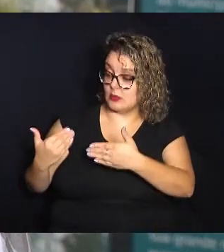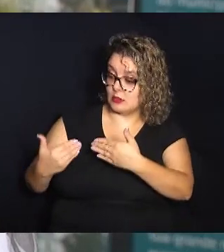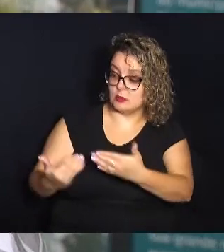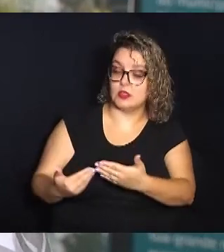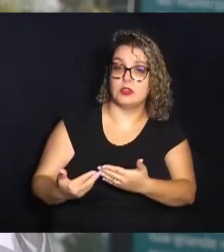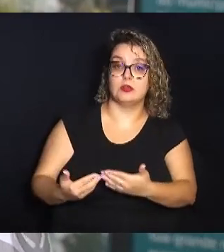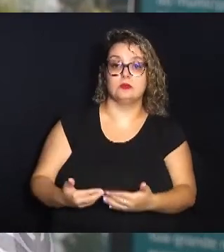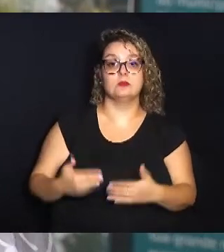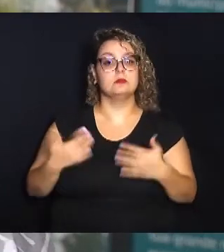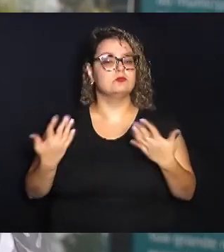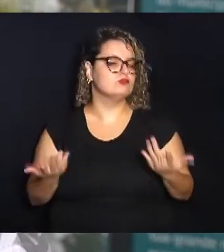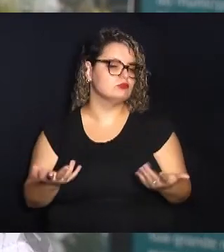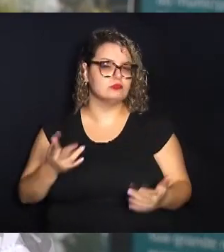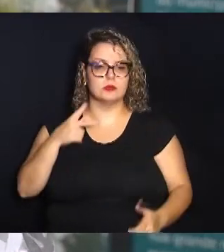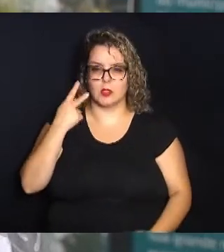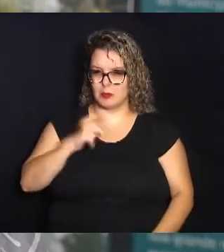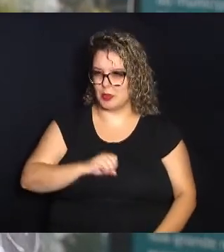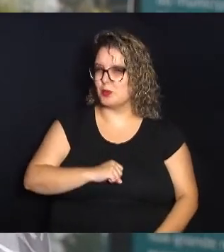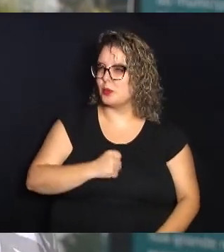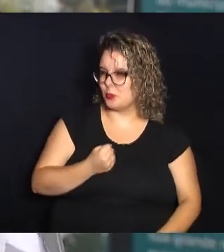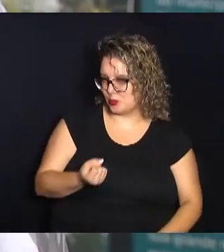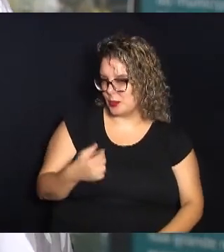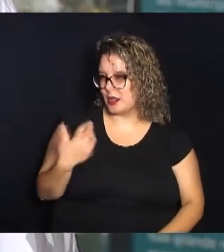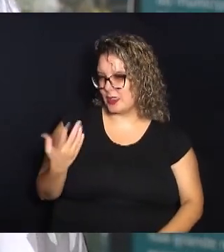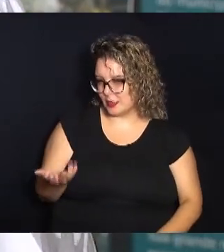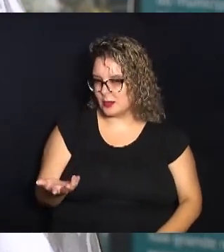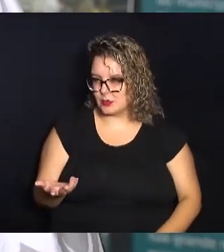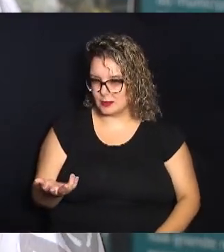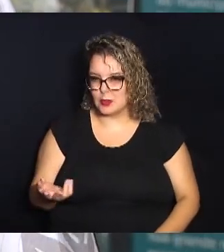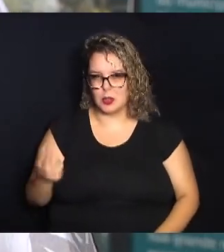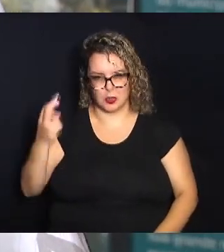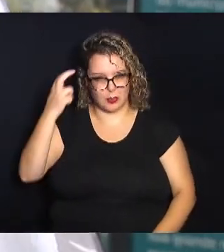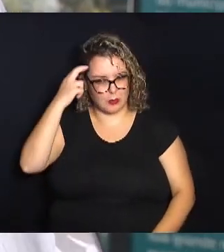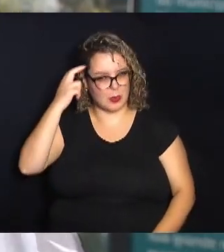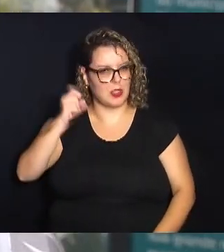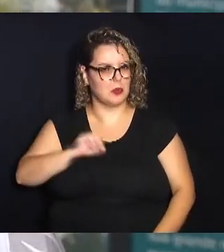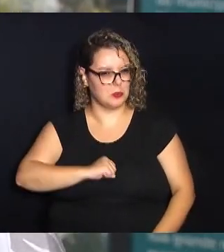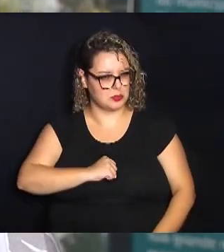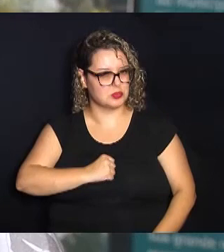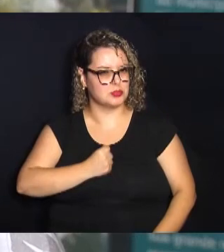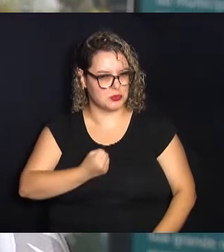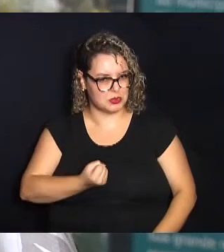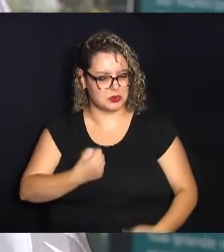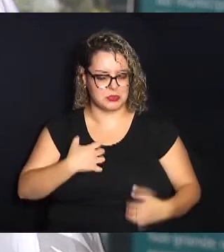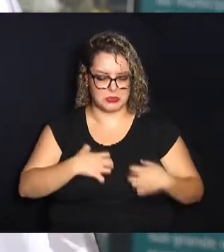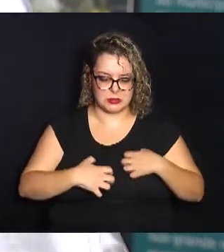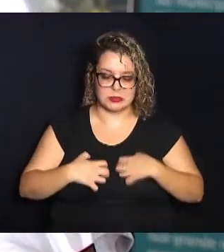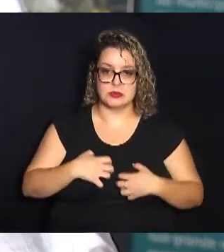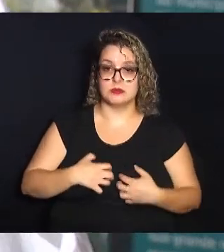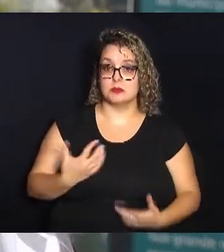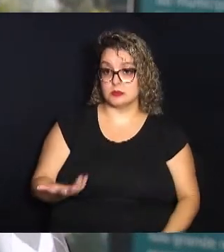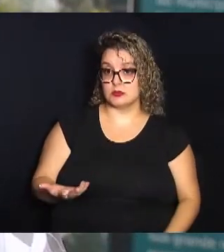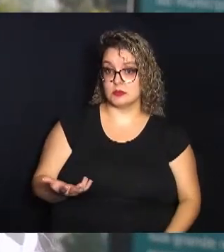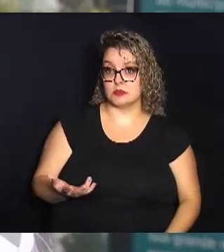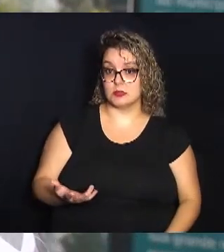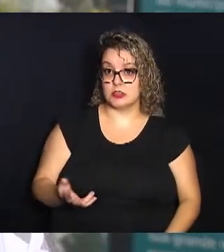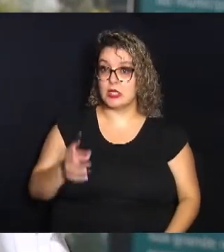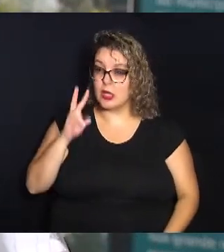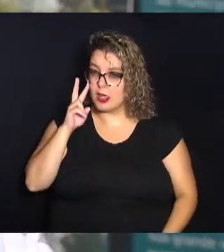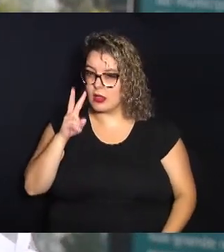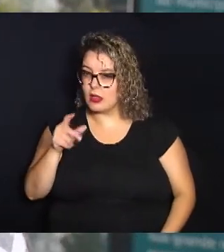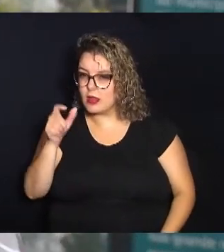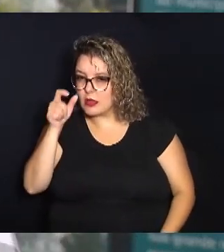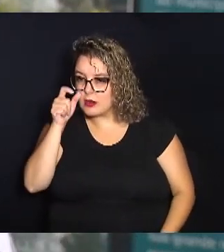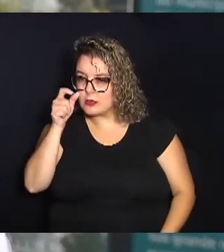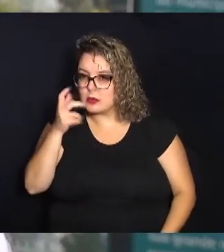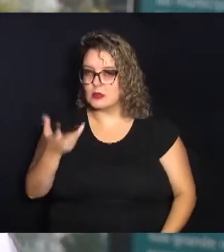ultimamente uma uma política de ódio vamos dizer uma cultura de ódio e e temos vendo